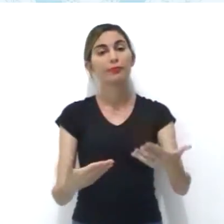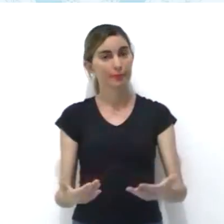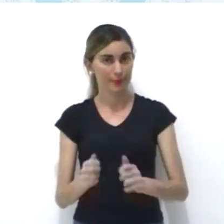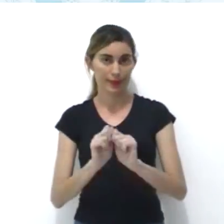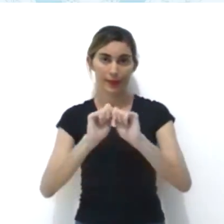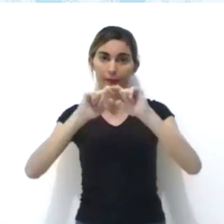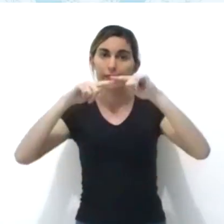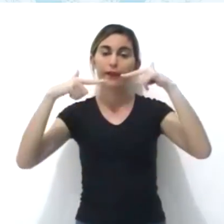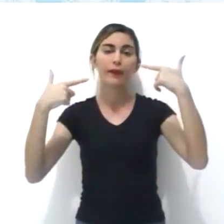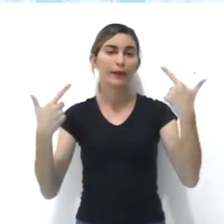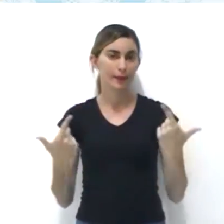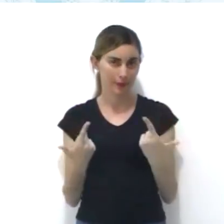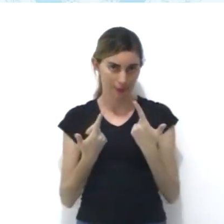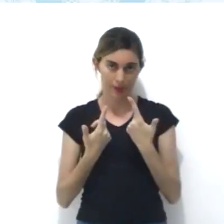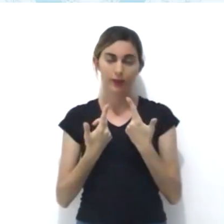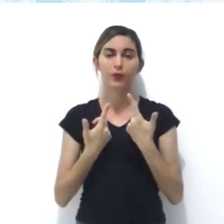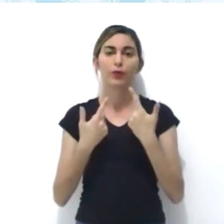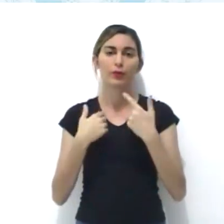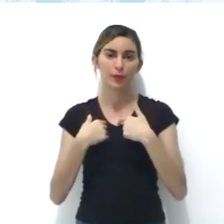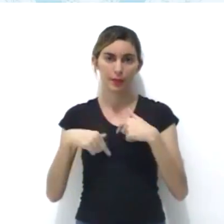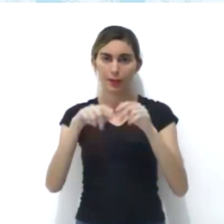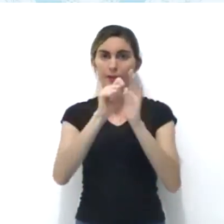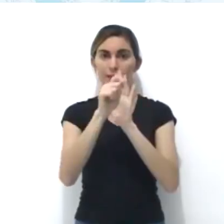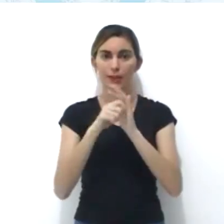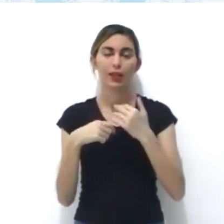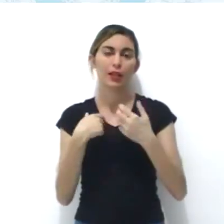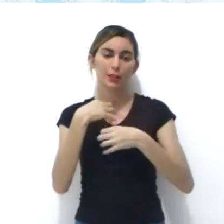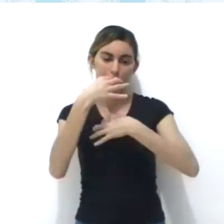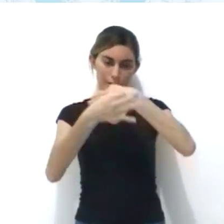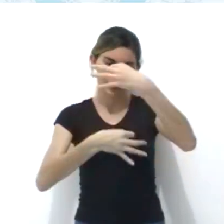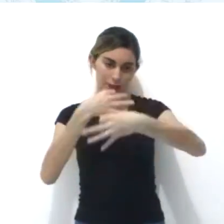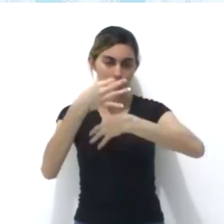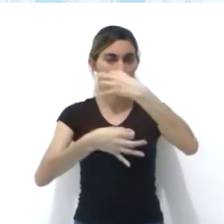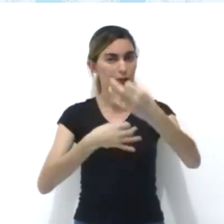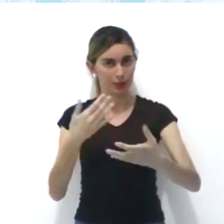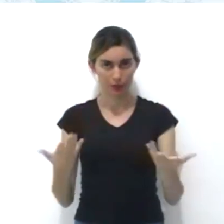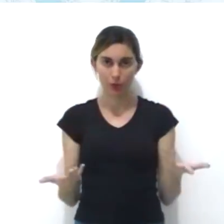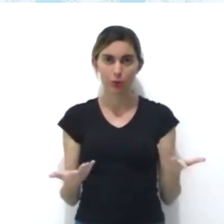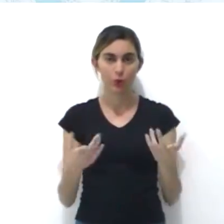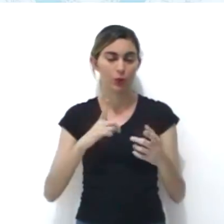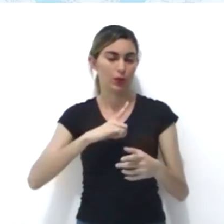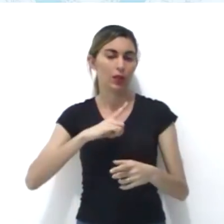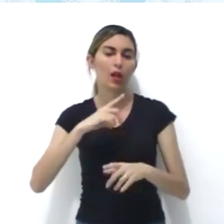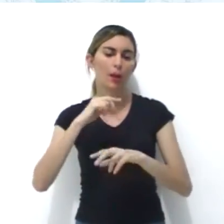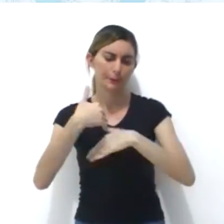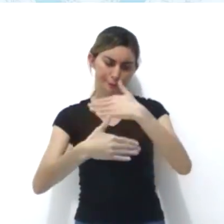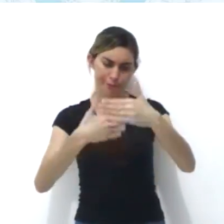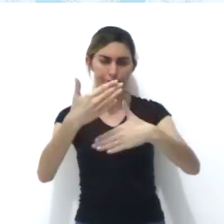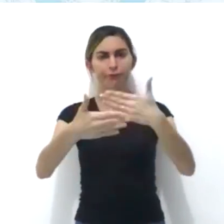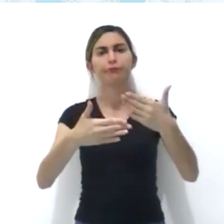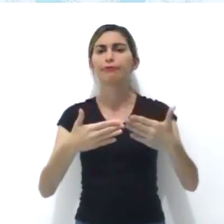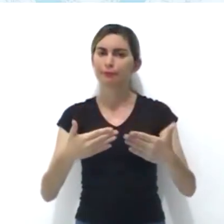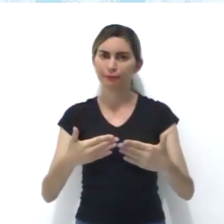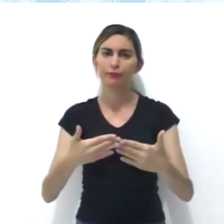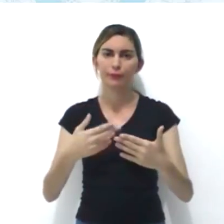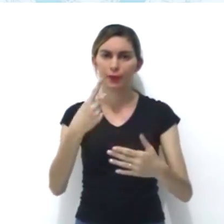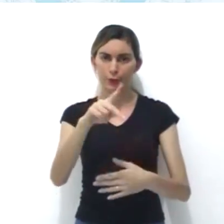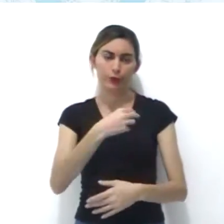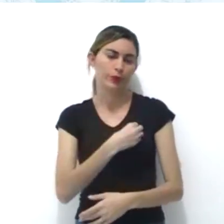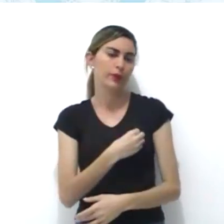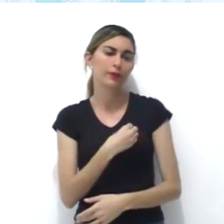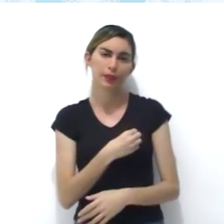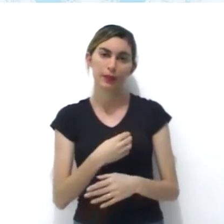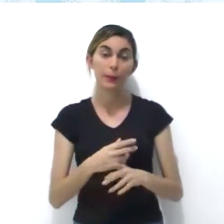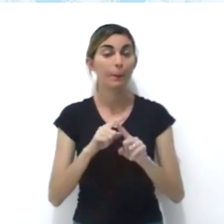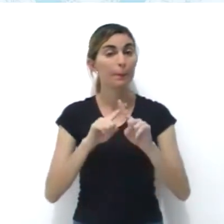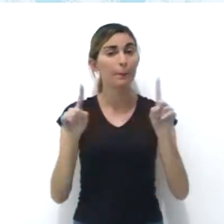processo aí. E claro, evidentemente, que esse espírito crítico, esse espírito questionador, ele vai cada vez mais estar presente